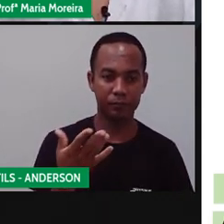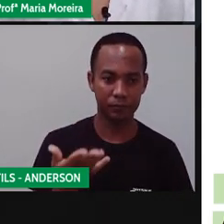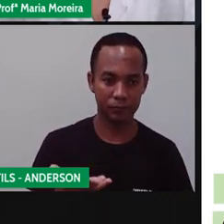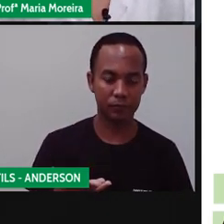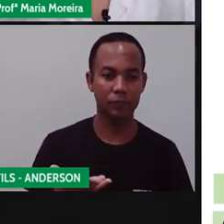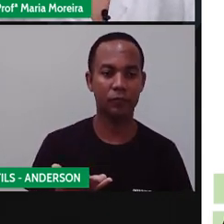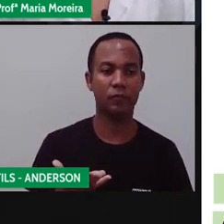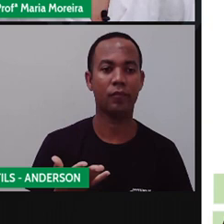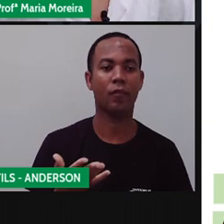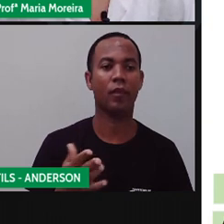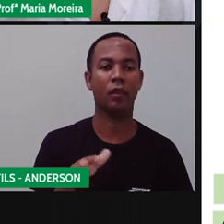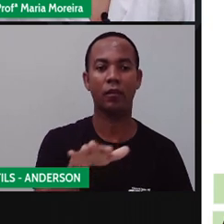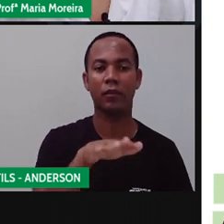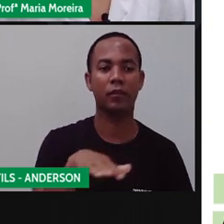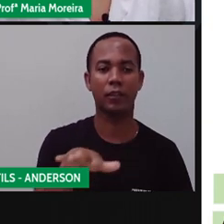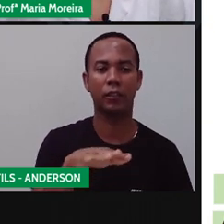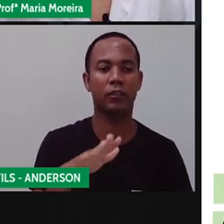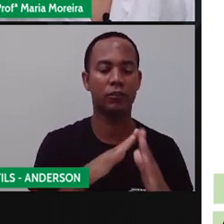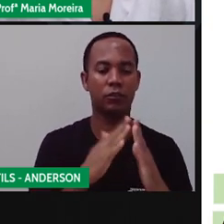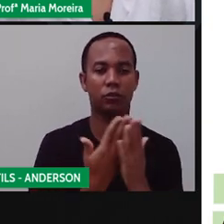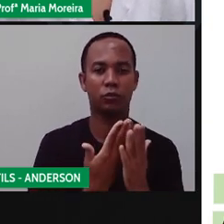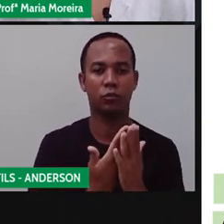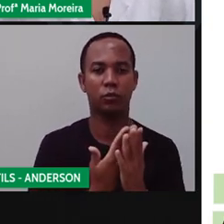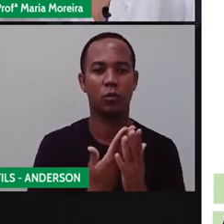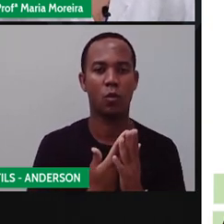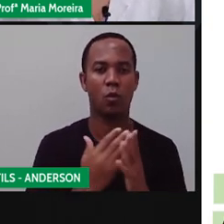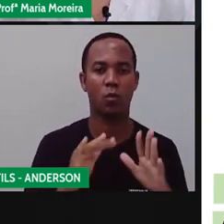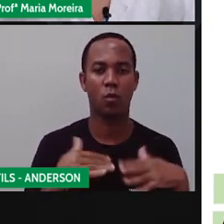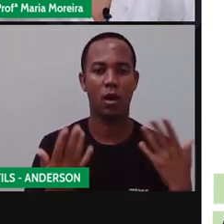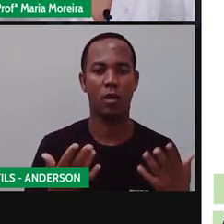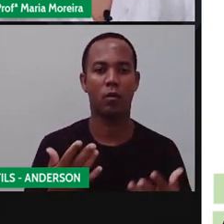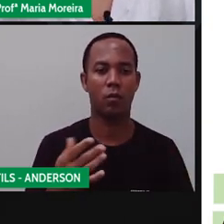2021. Nossa área de conhecimento interdisciplinar,